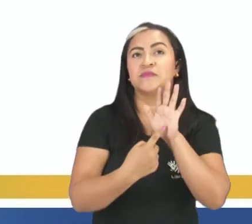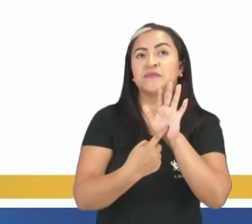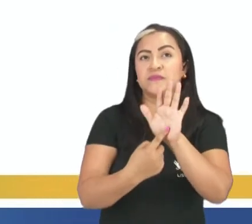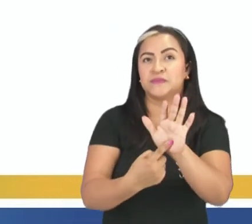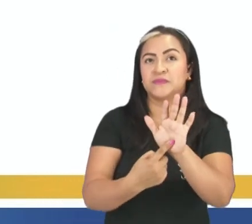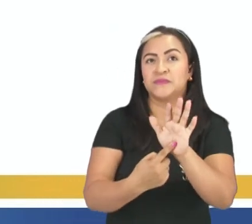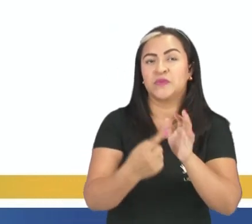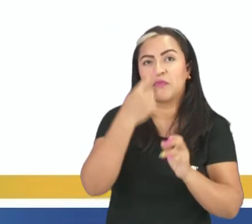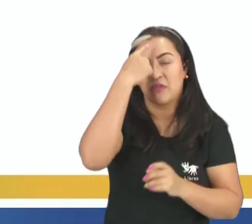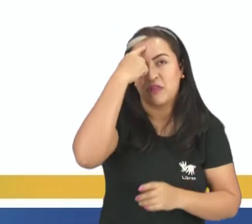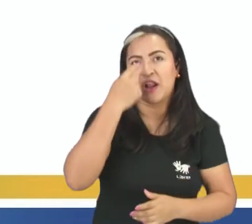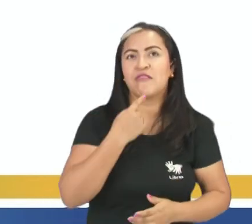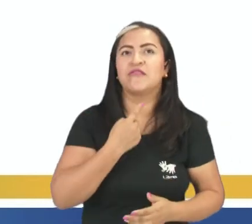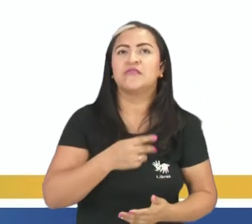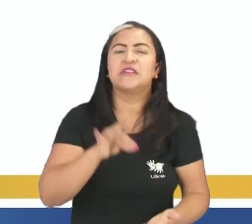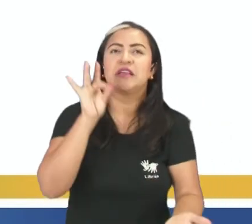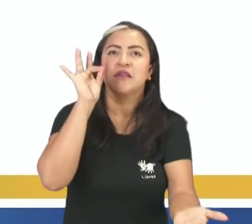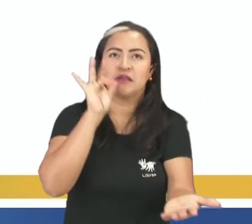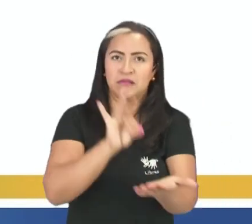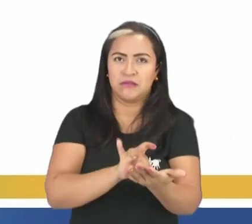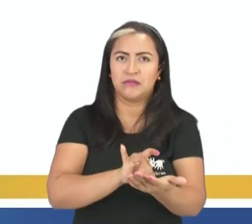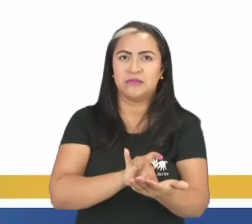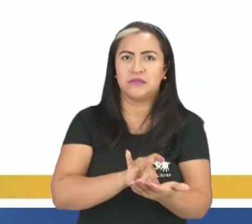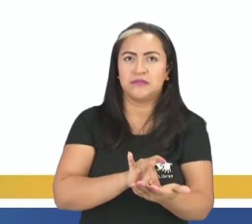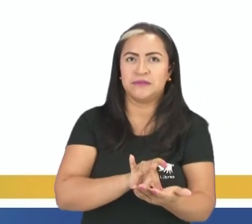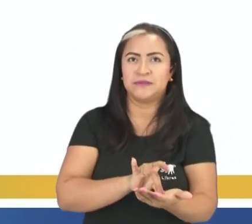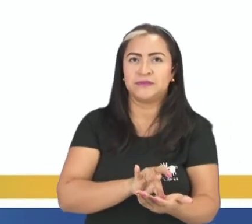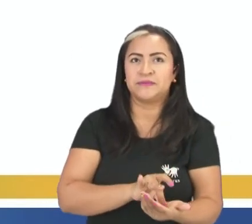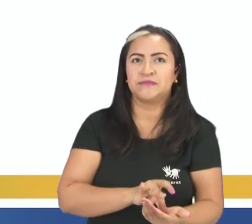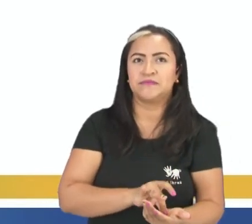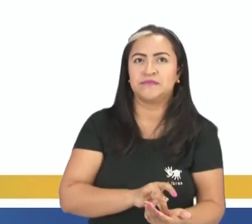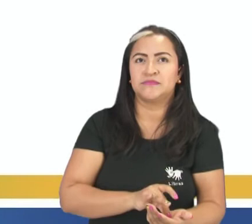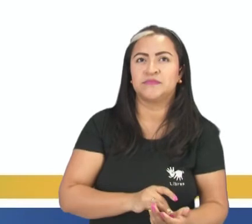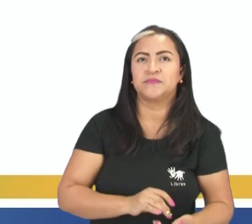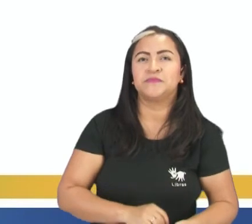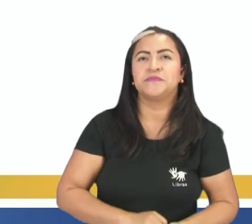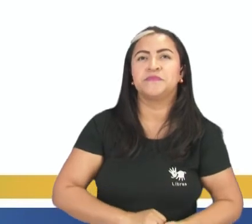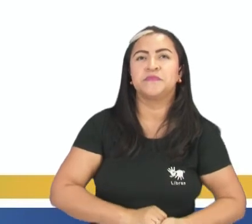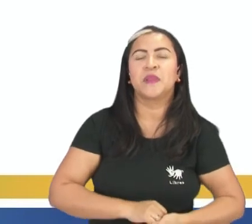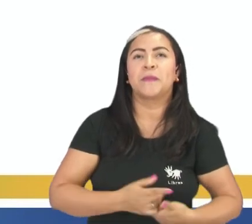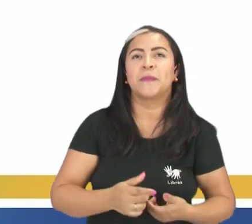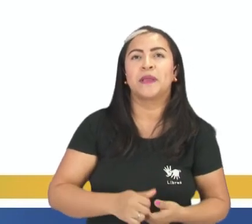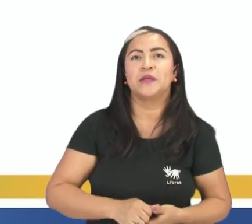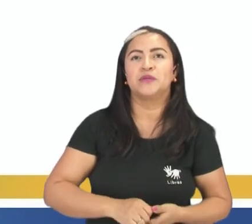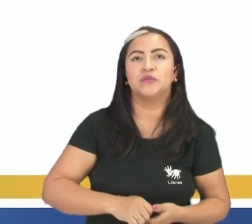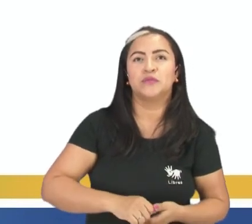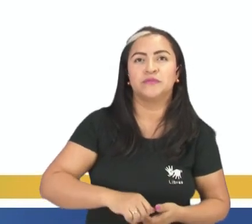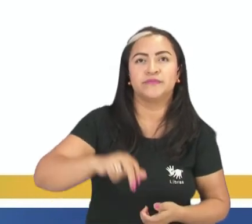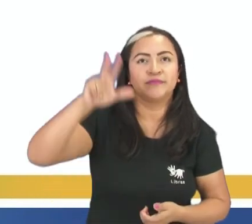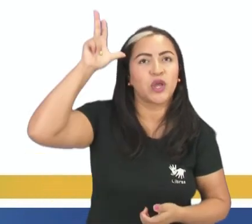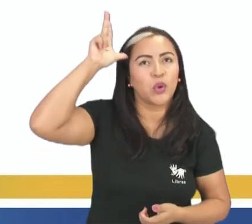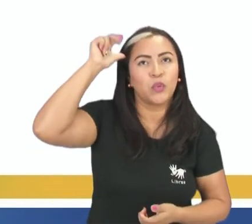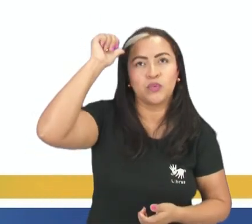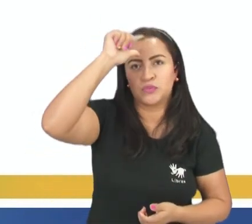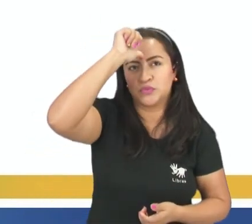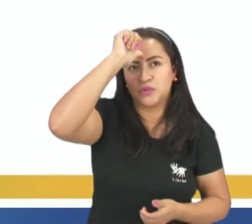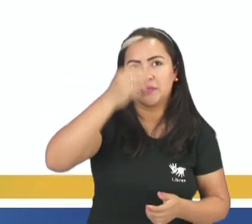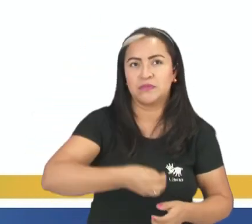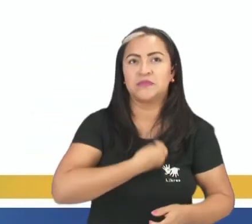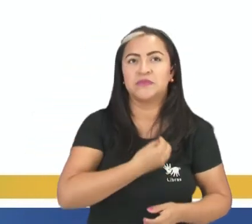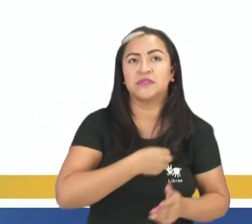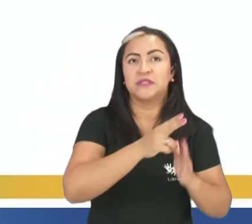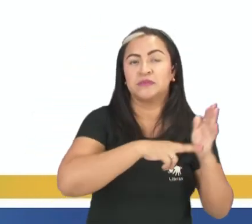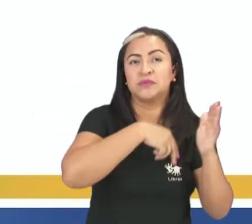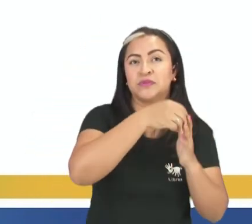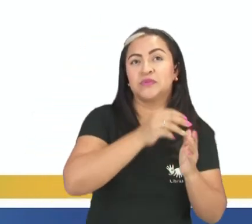retrato realista, né? Apresentam um retrato realista evidenciado pelo unicórnio presente na pintura e pelos adjetivos